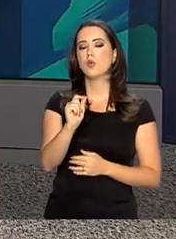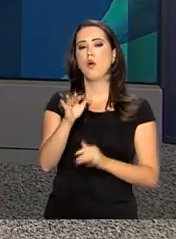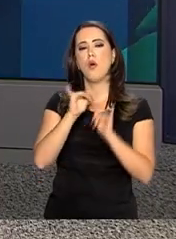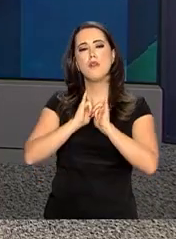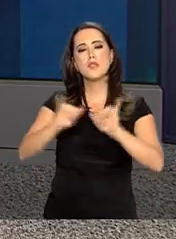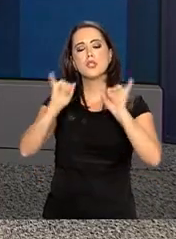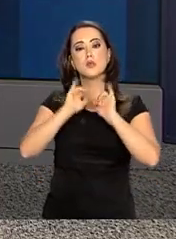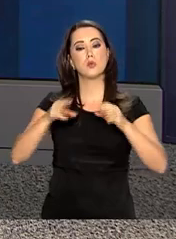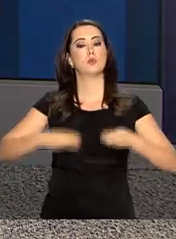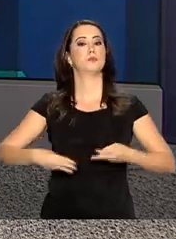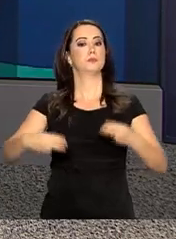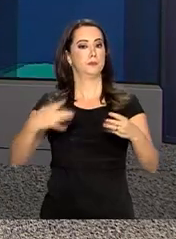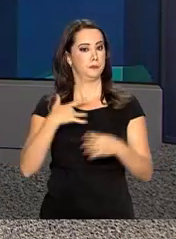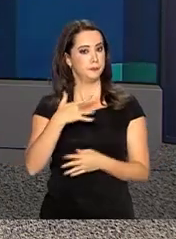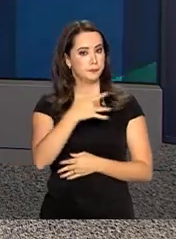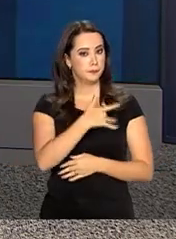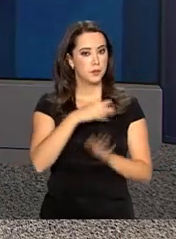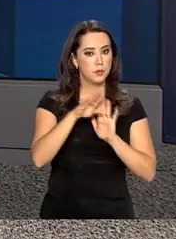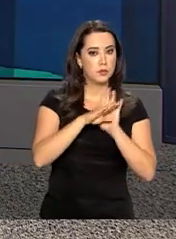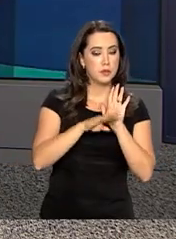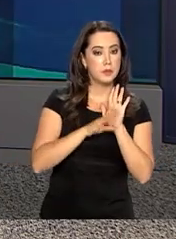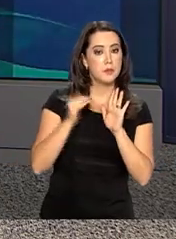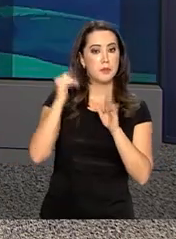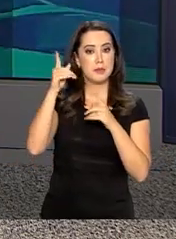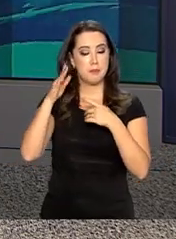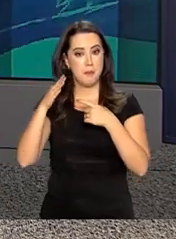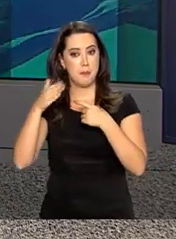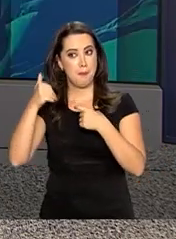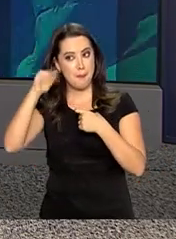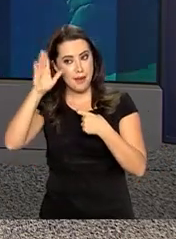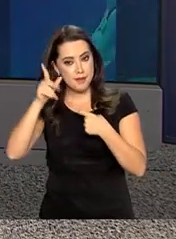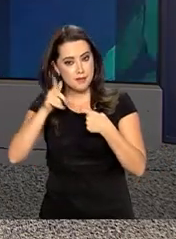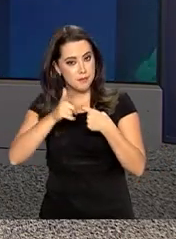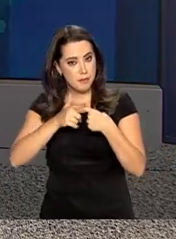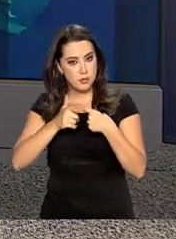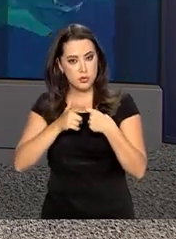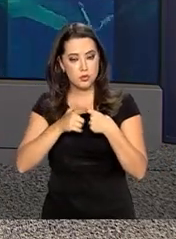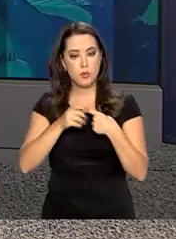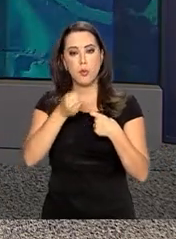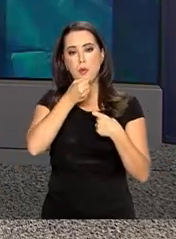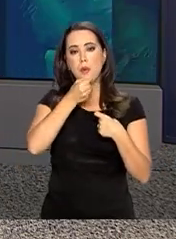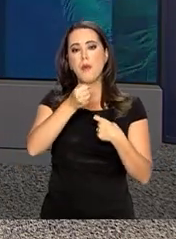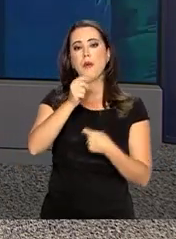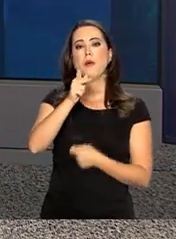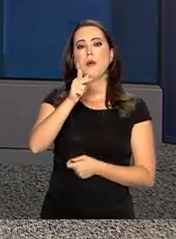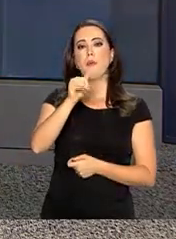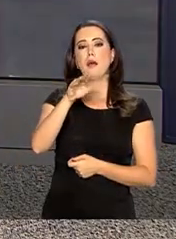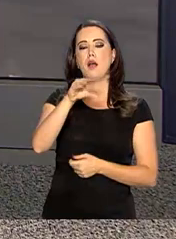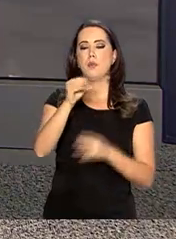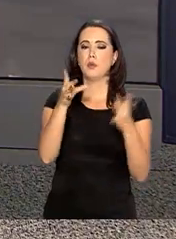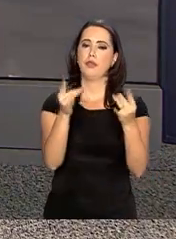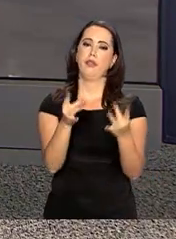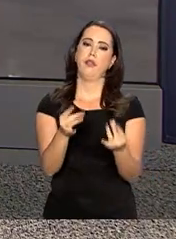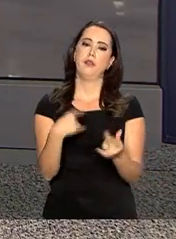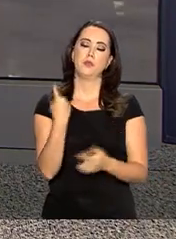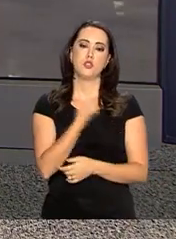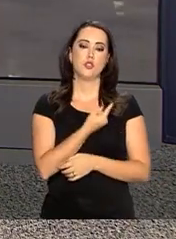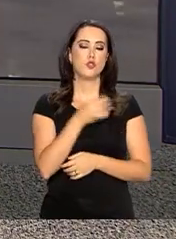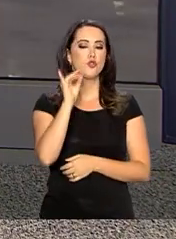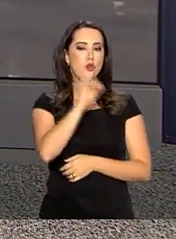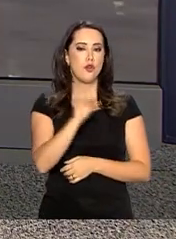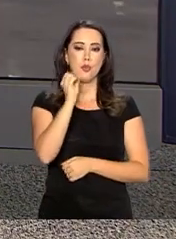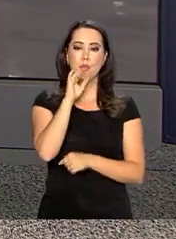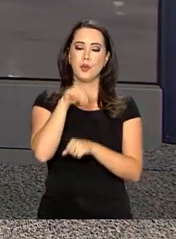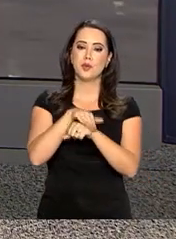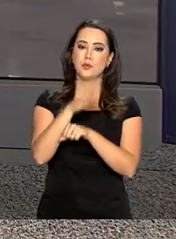sobre um comunicado do Ministério da Saúde sobre o programa Mais Médicos. O repórter Pablo Mundim tem os detalhes para a gente. Olá,